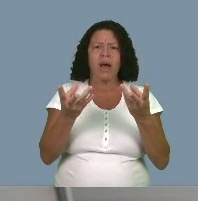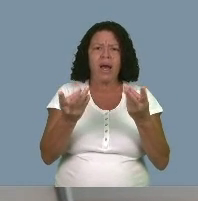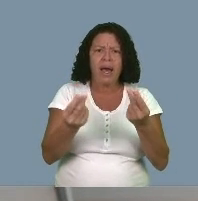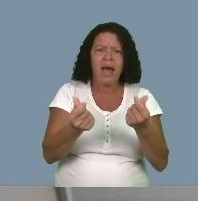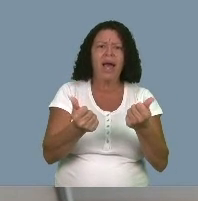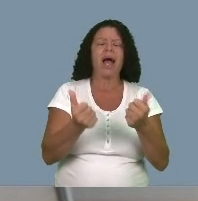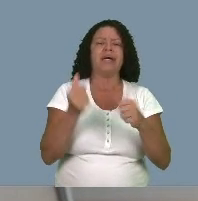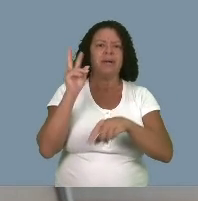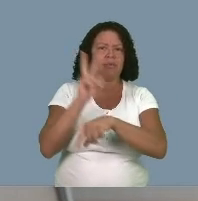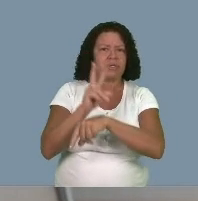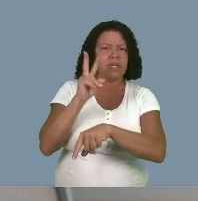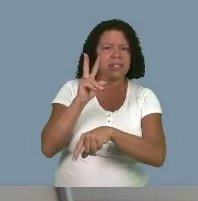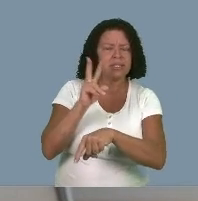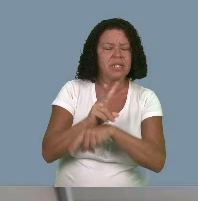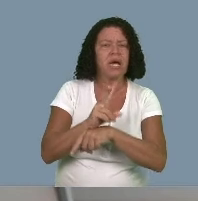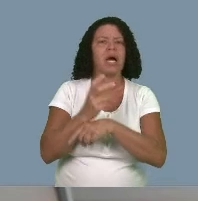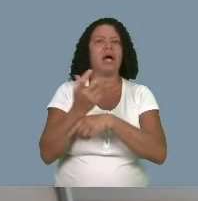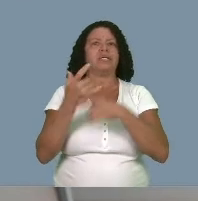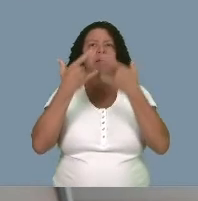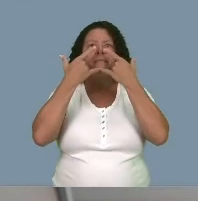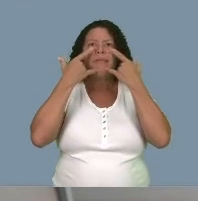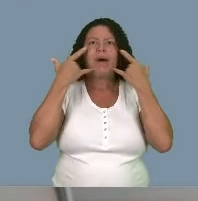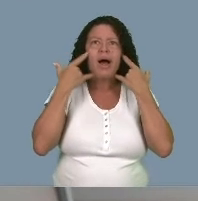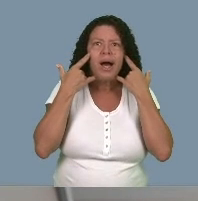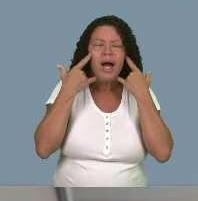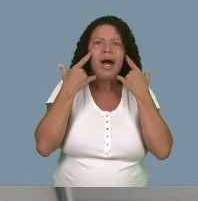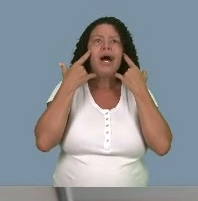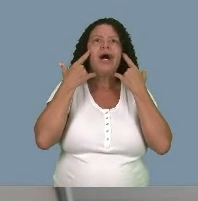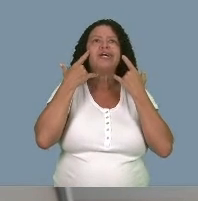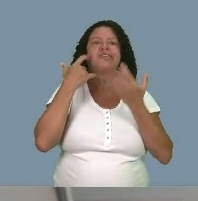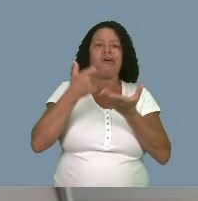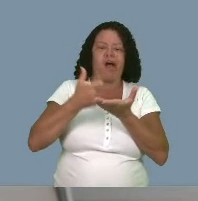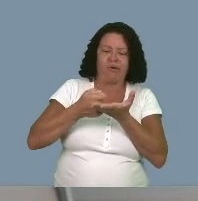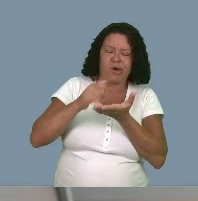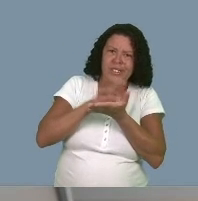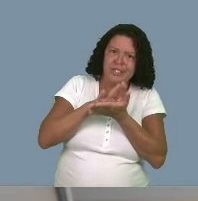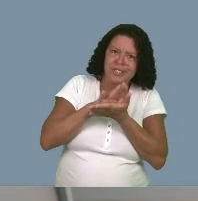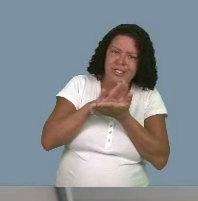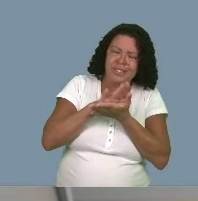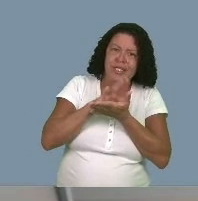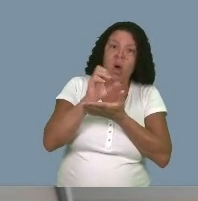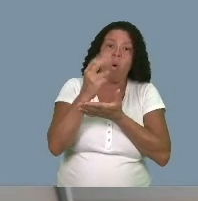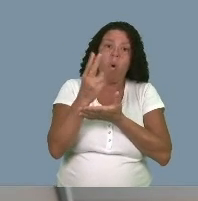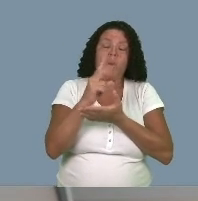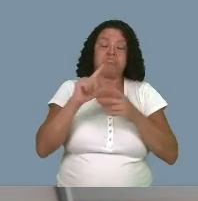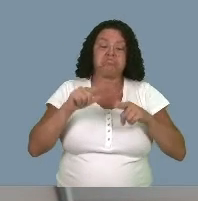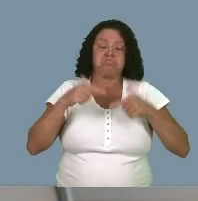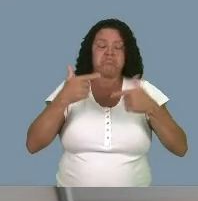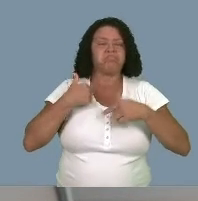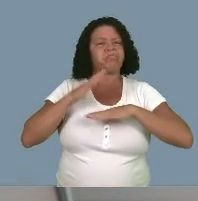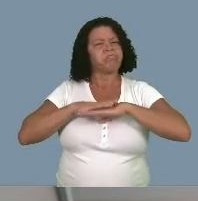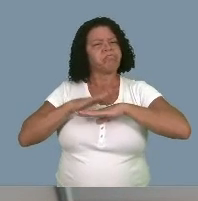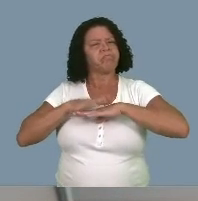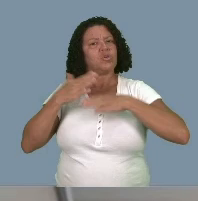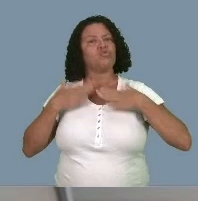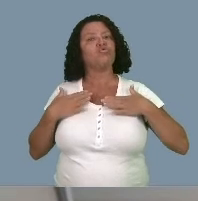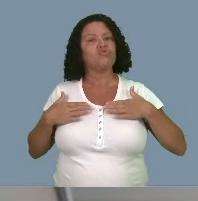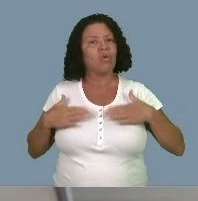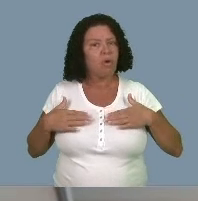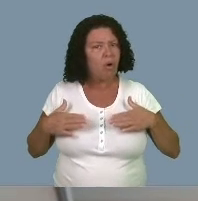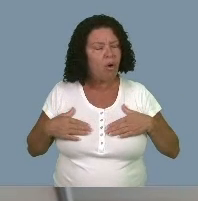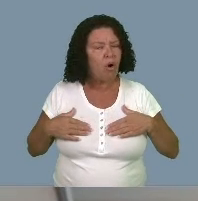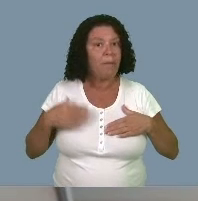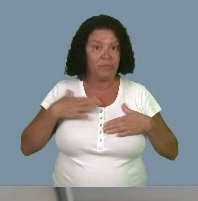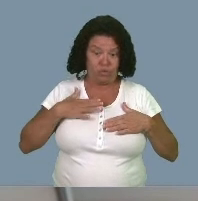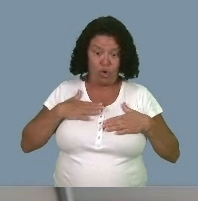da proteção, do uso da máscara, do álcool gel? Ou também há uma disposição íntima no nosso corpo, no nosso